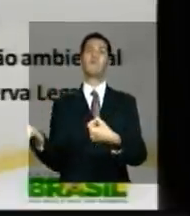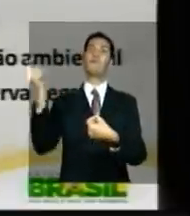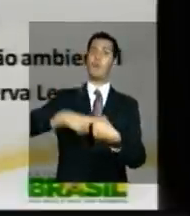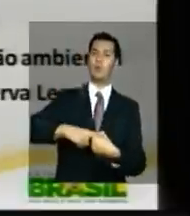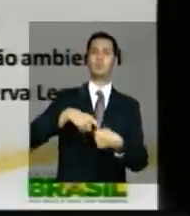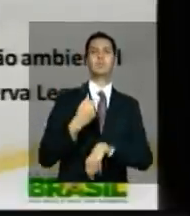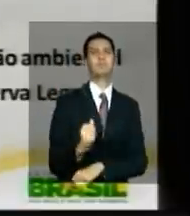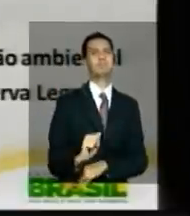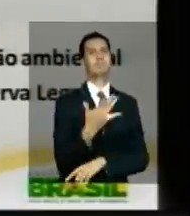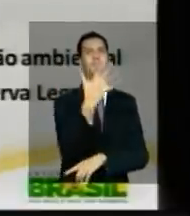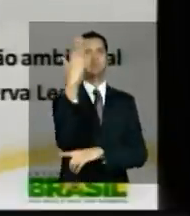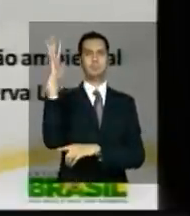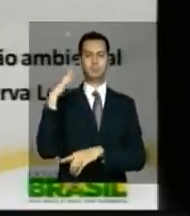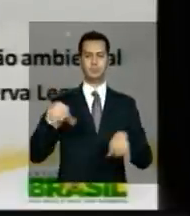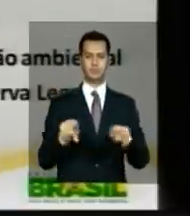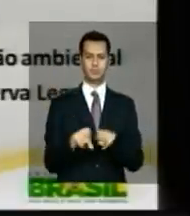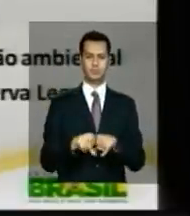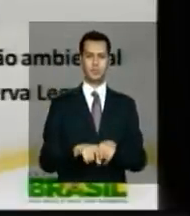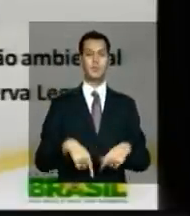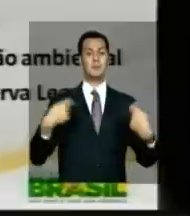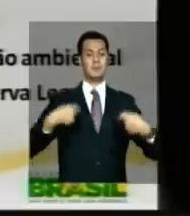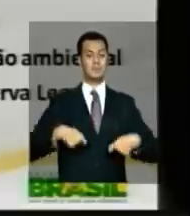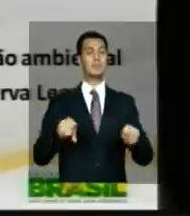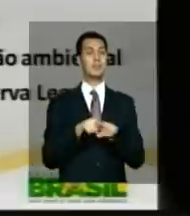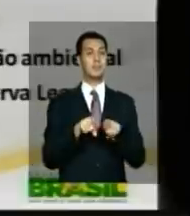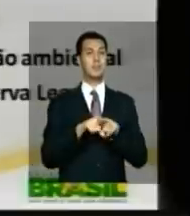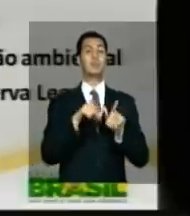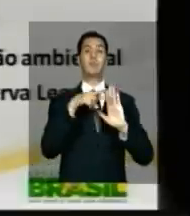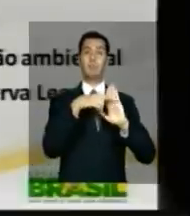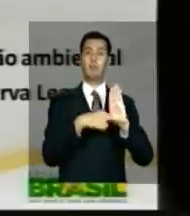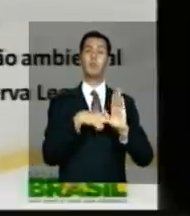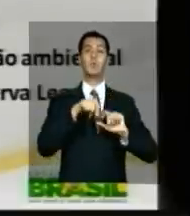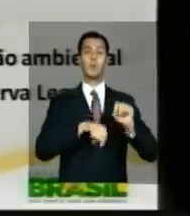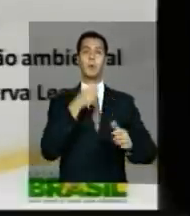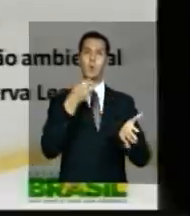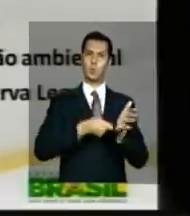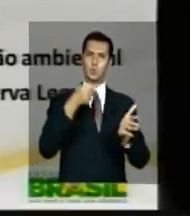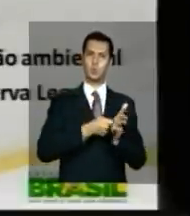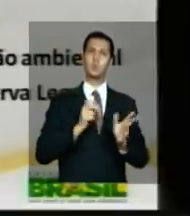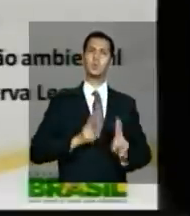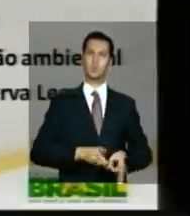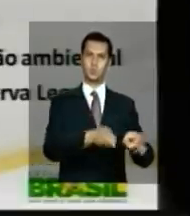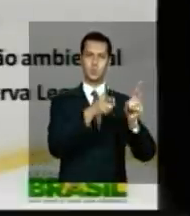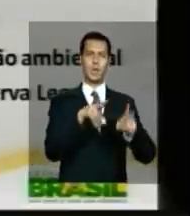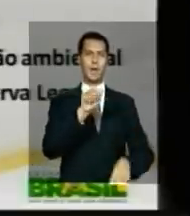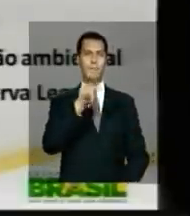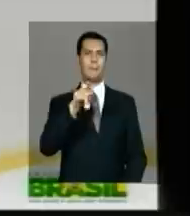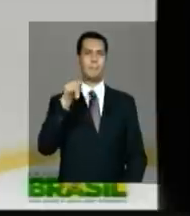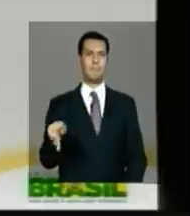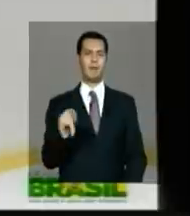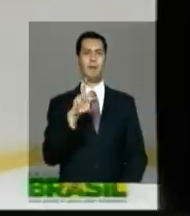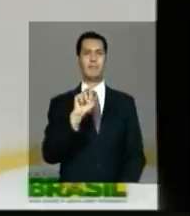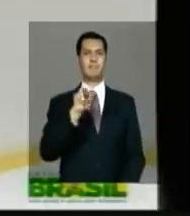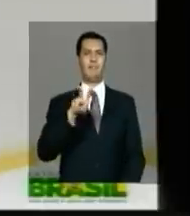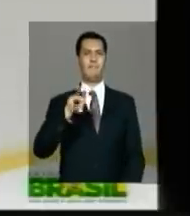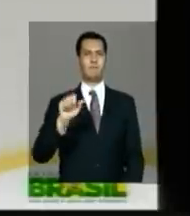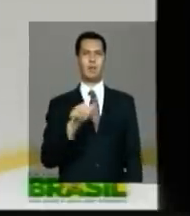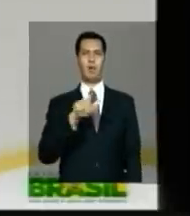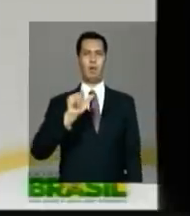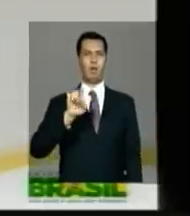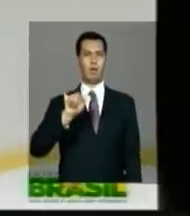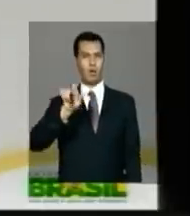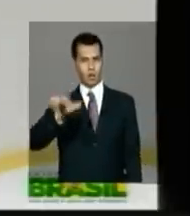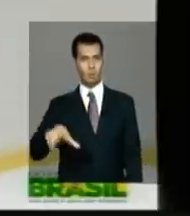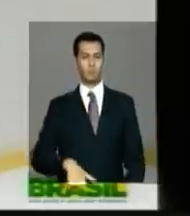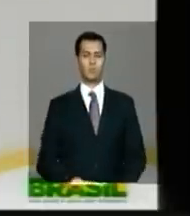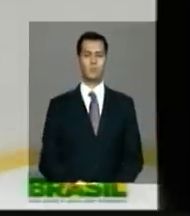manter os estatutos de App e de reserva legal próximo regras